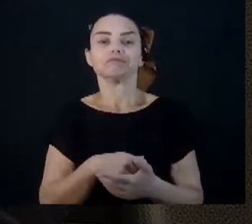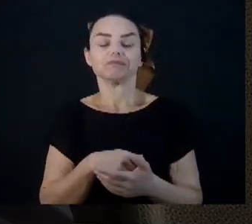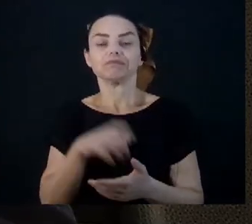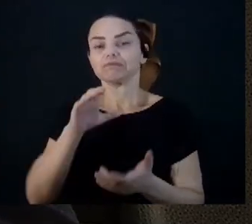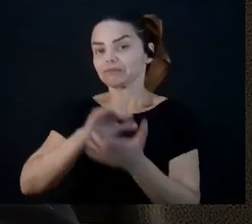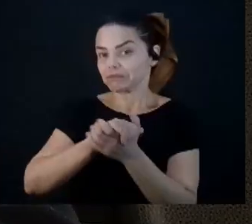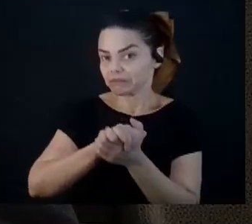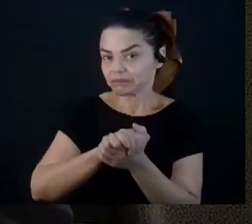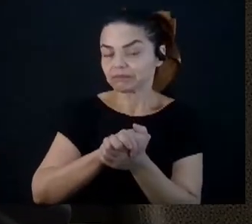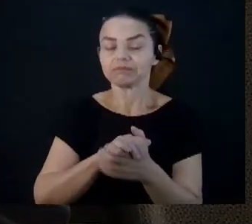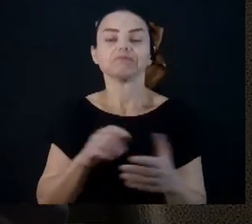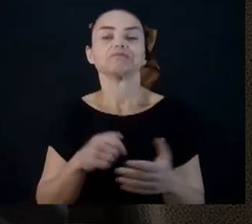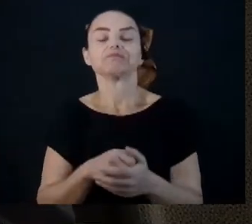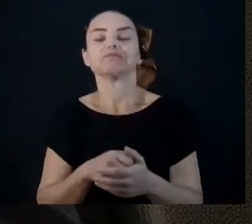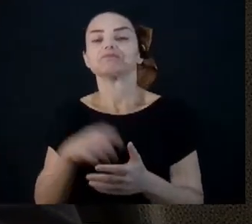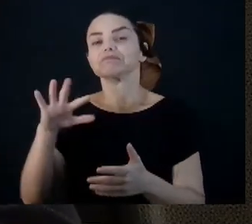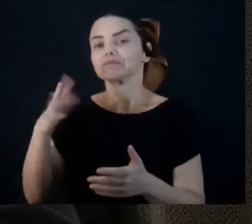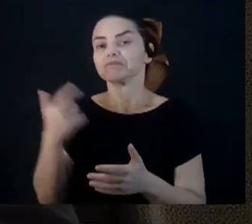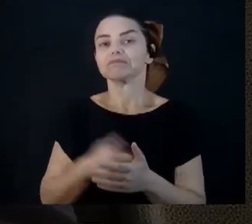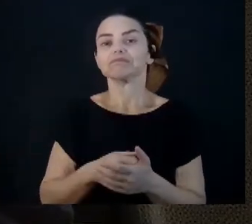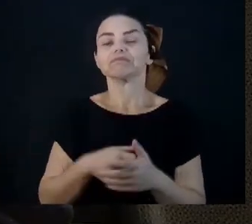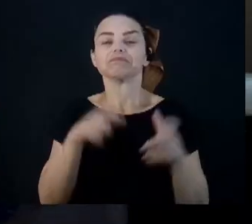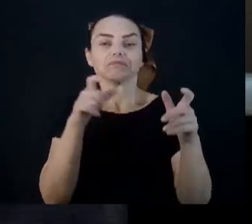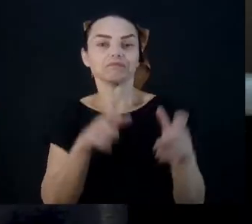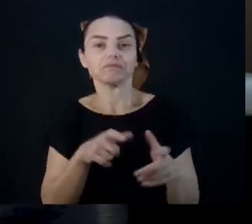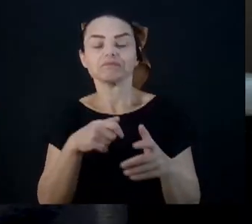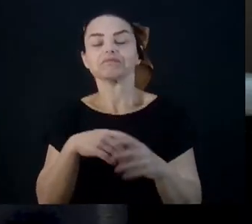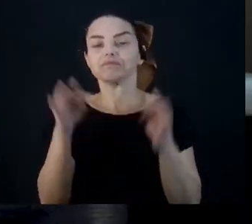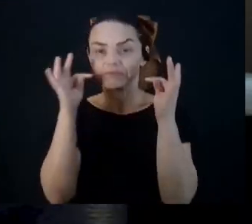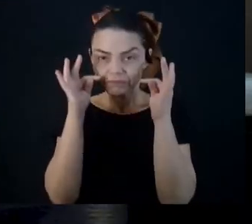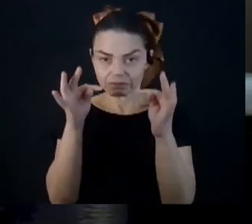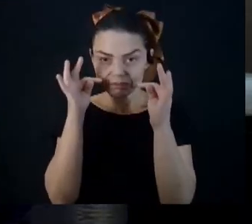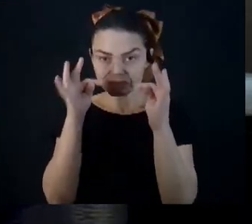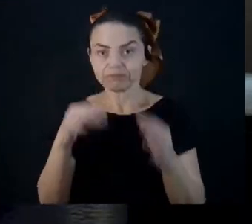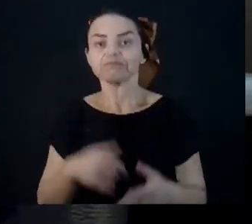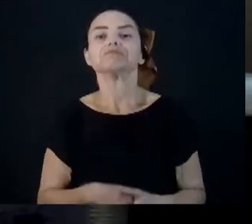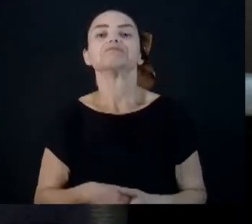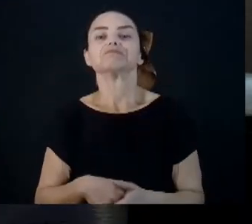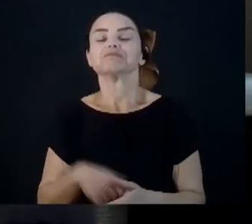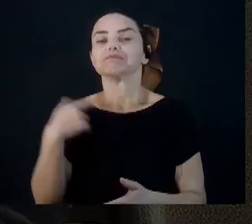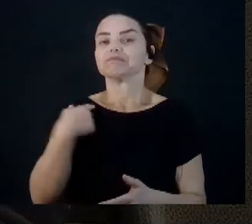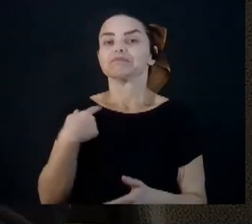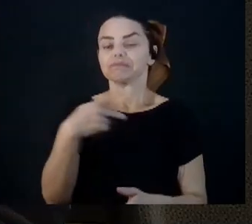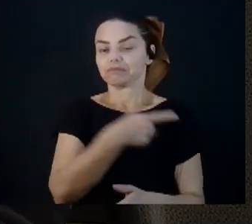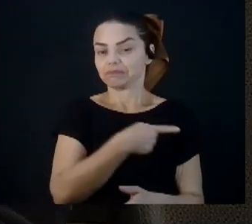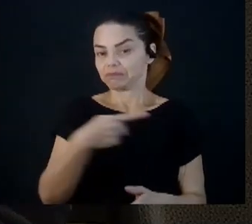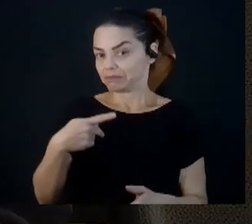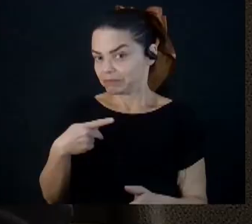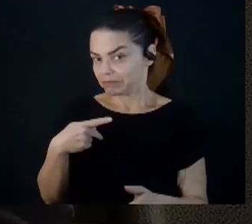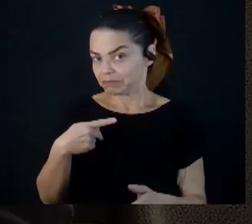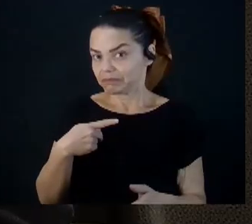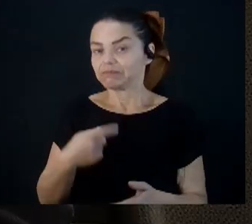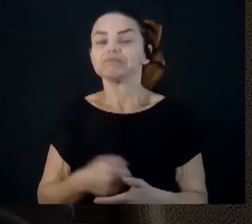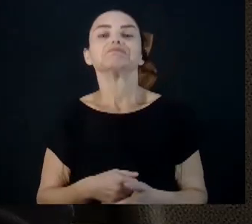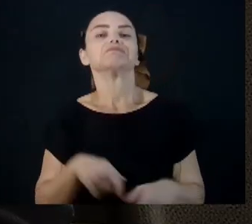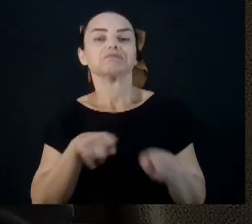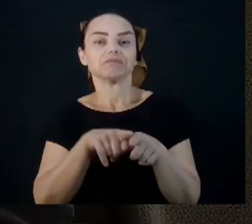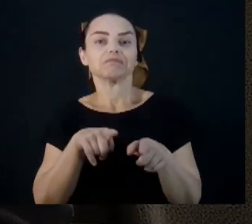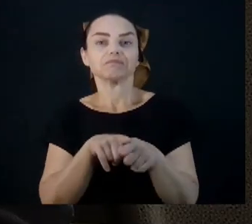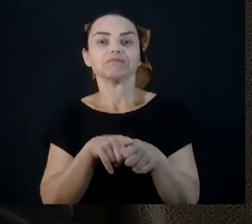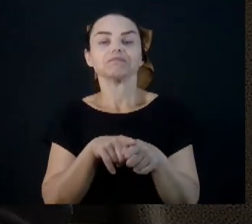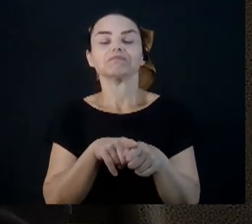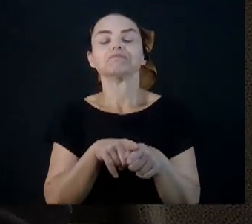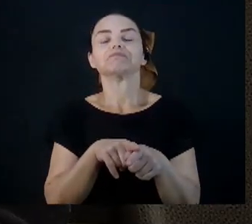casamento realizado no lugar tal, com as testemunhas tais, pelo pastor tal. Então também dá até para a